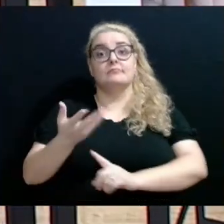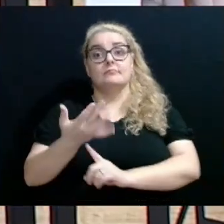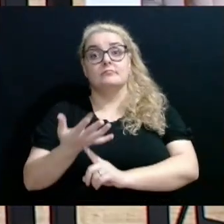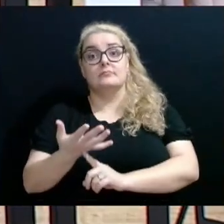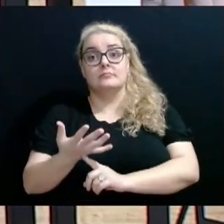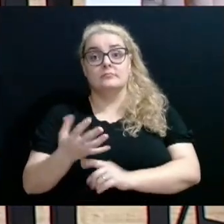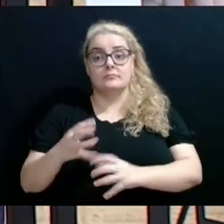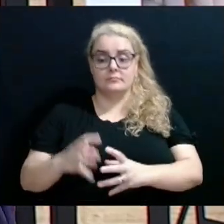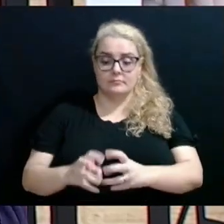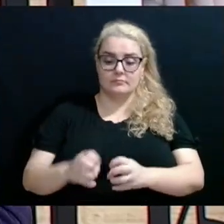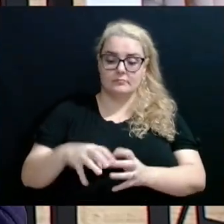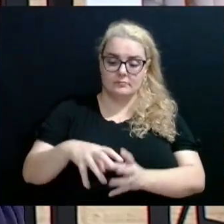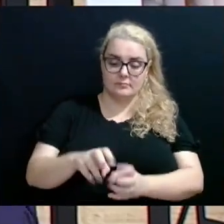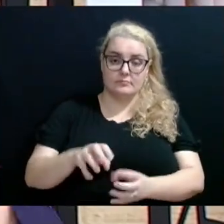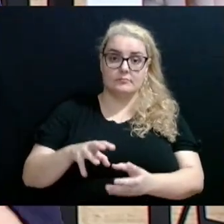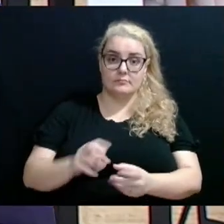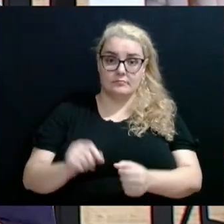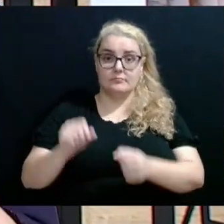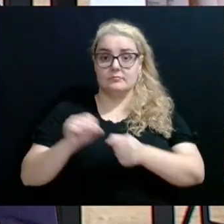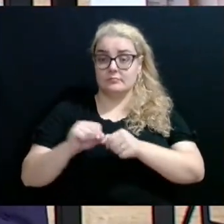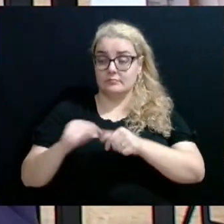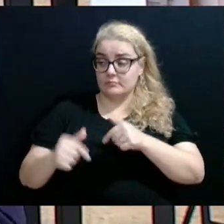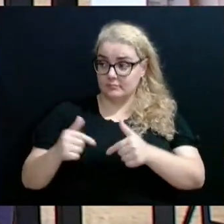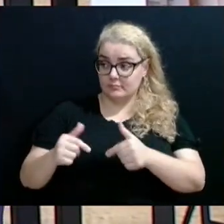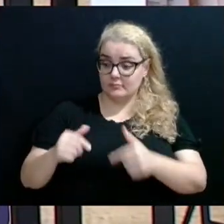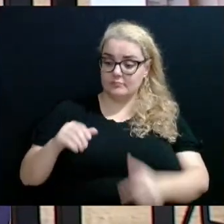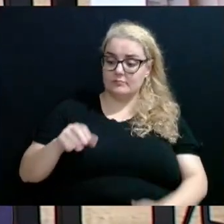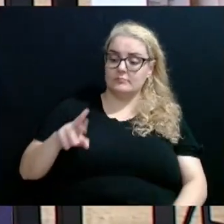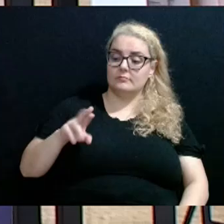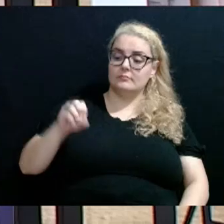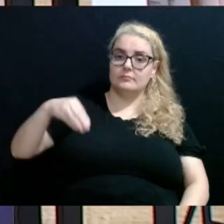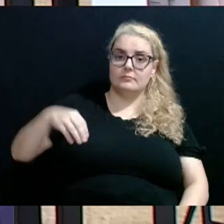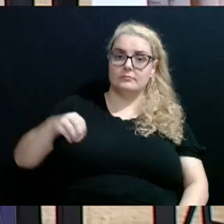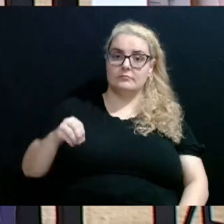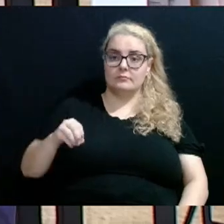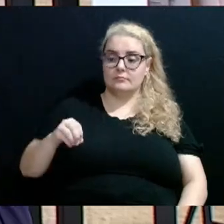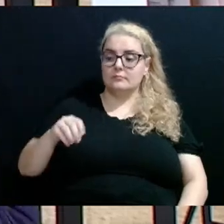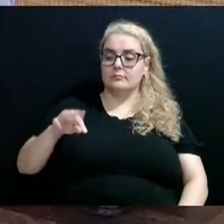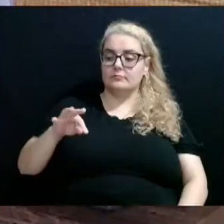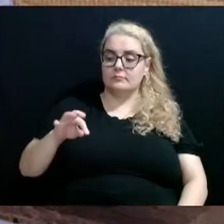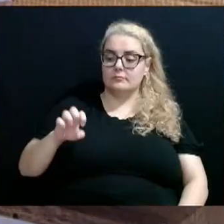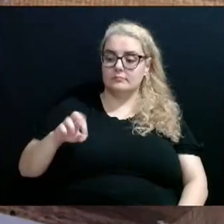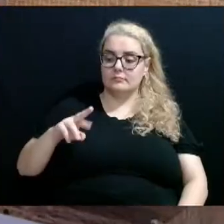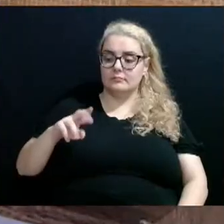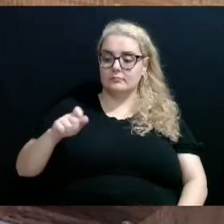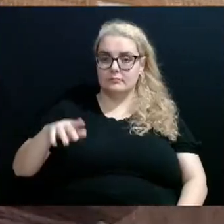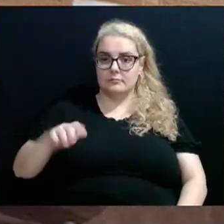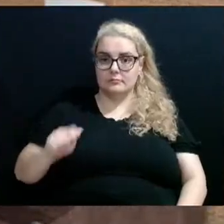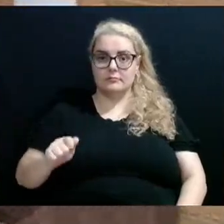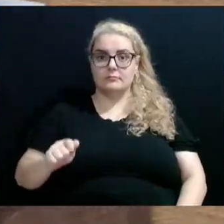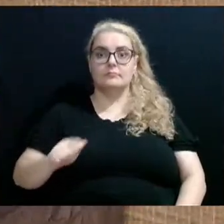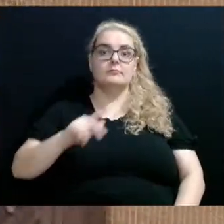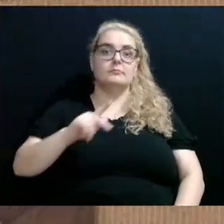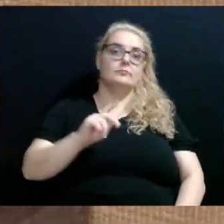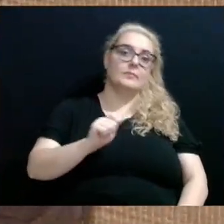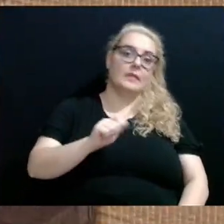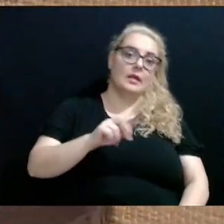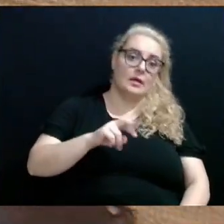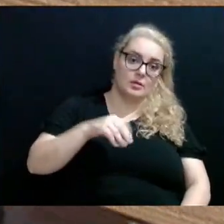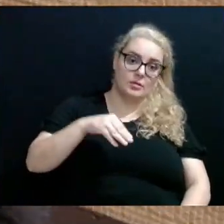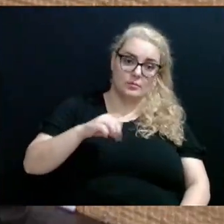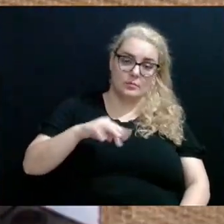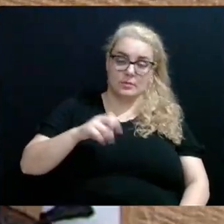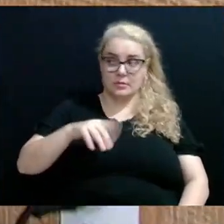mão, para fazer um trabalho de cromoterapia e aromaterapia. Tá. Então, eu trouxe esses elementos para os